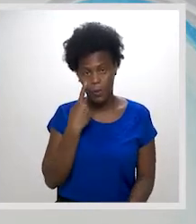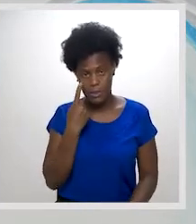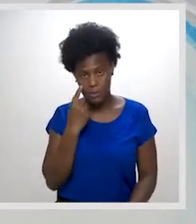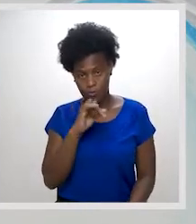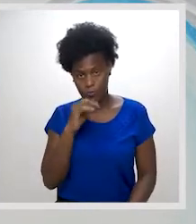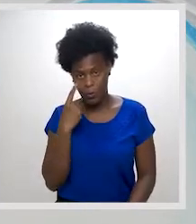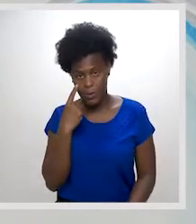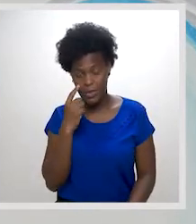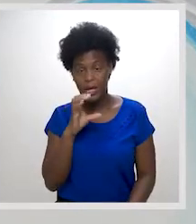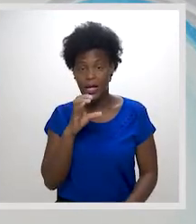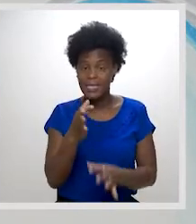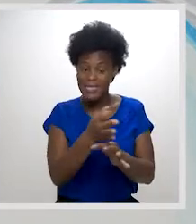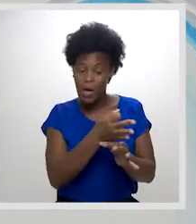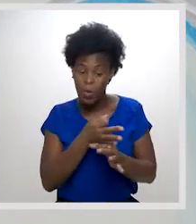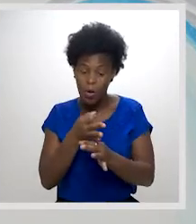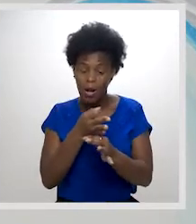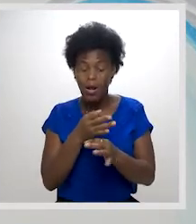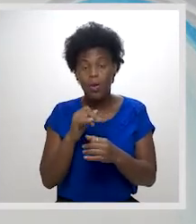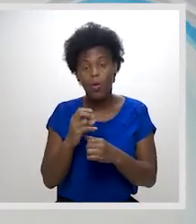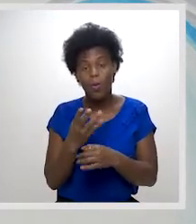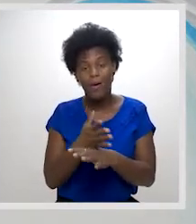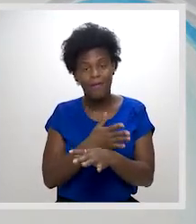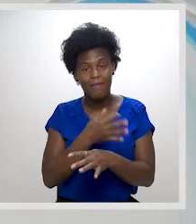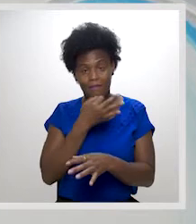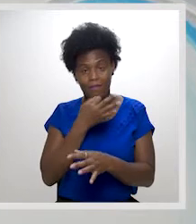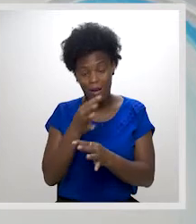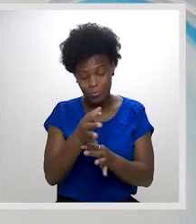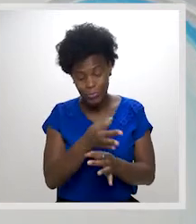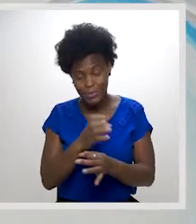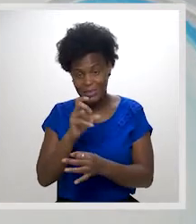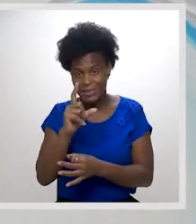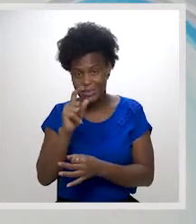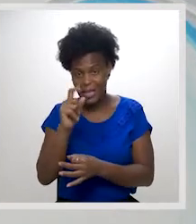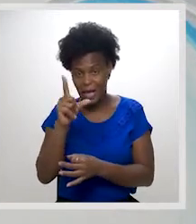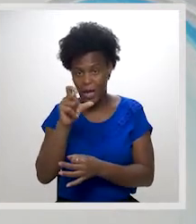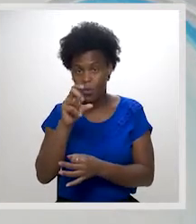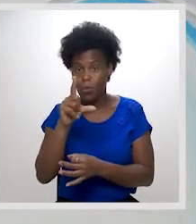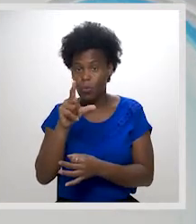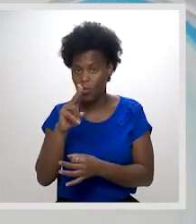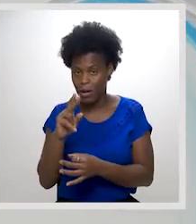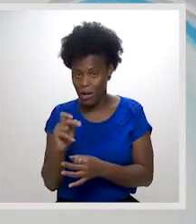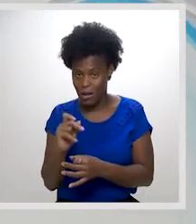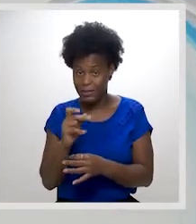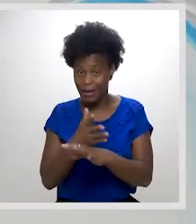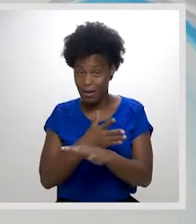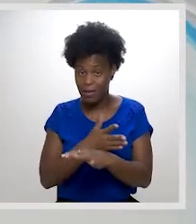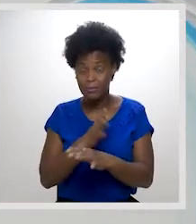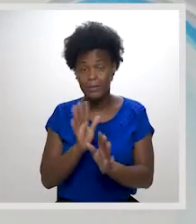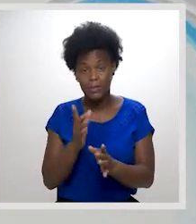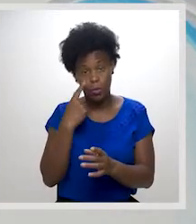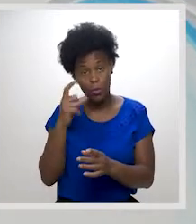para conhecerem a célula, ou antes de falar da célula propriamente dita, vocês têm que